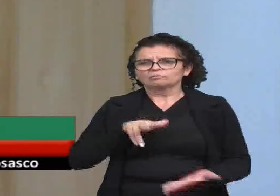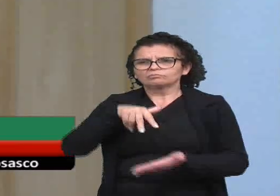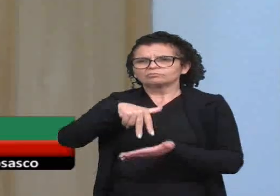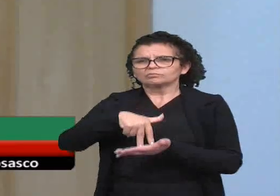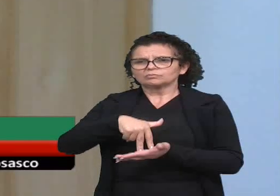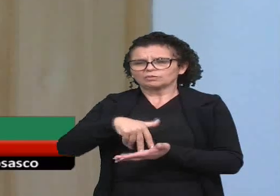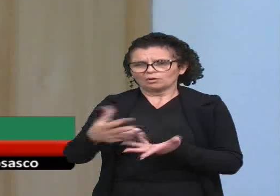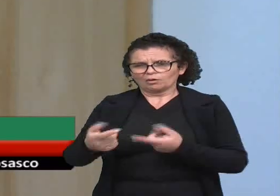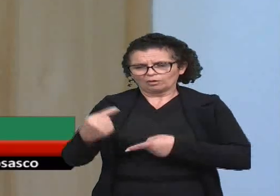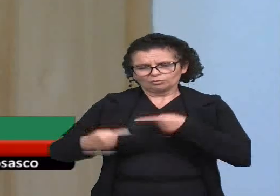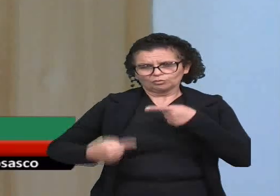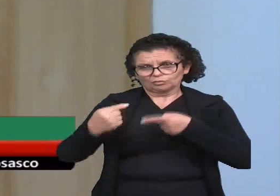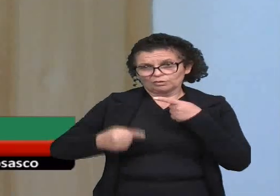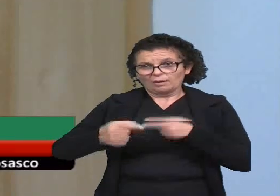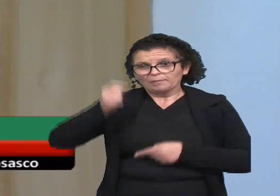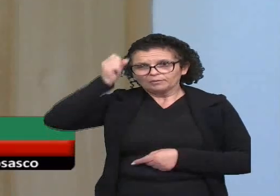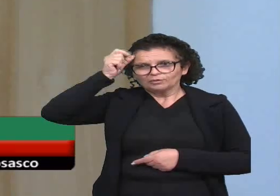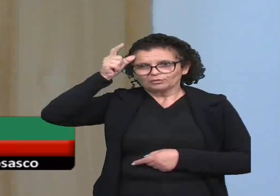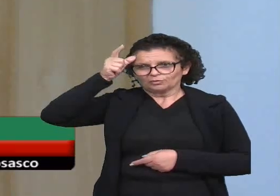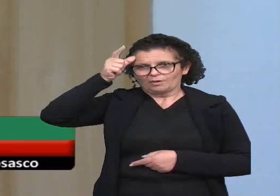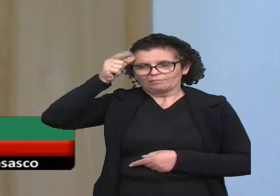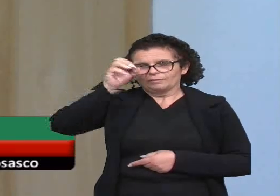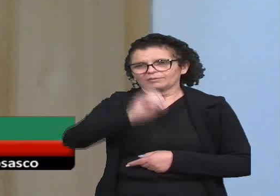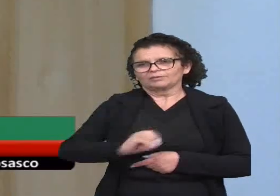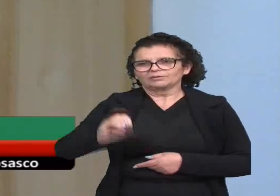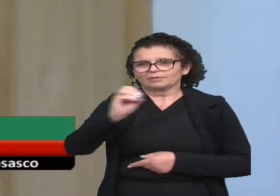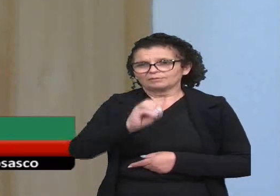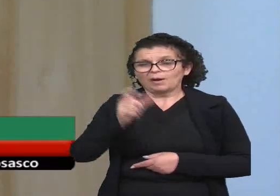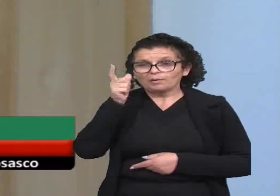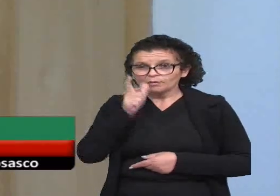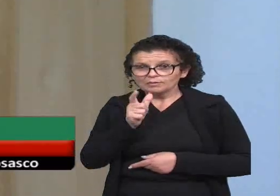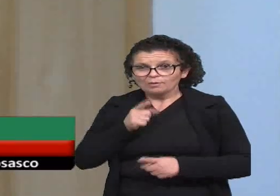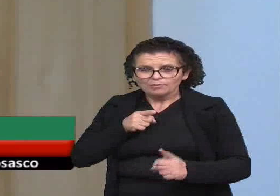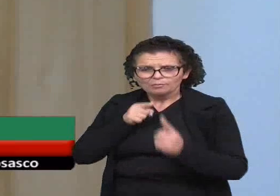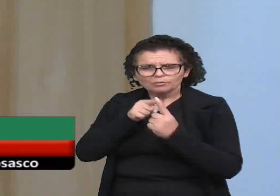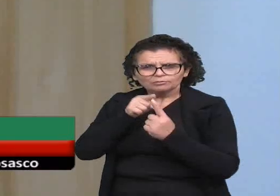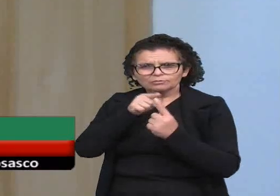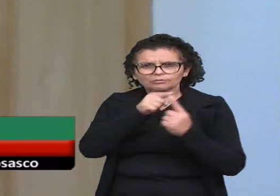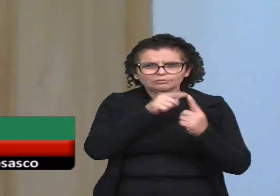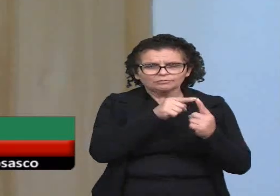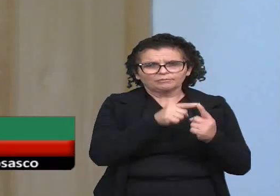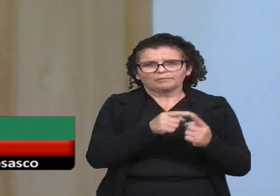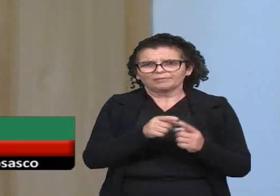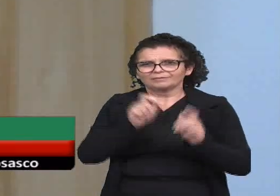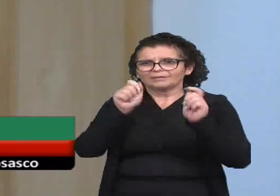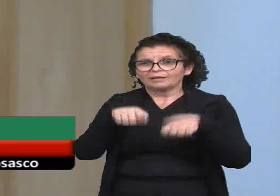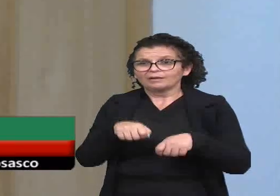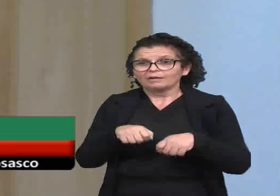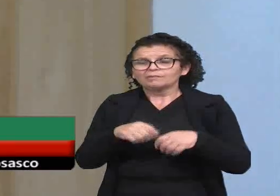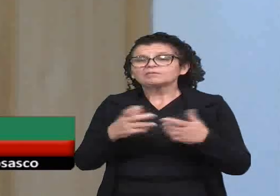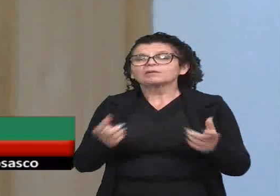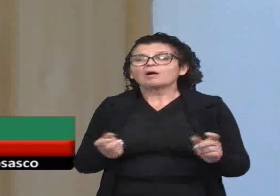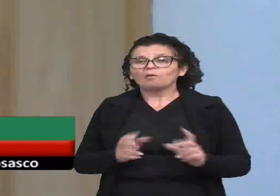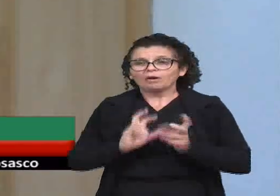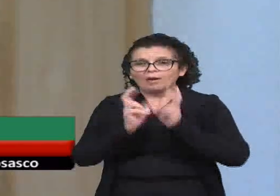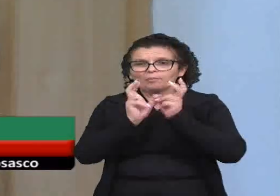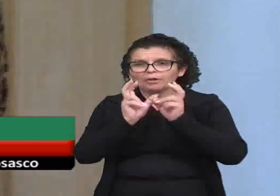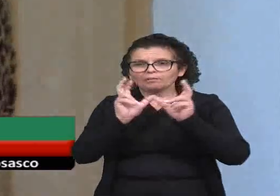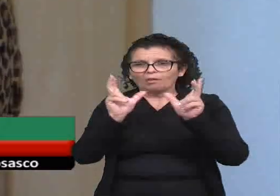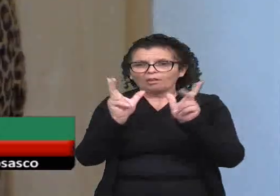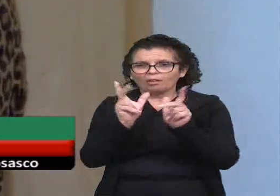discutir a política cultural da nossa cidade, para que vocês consigam alcançar mais espaço, senão a capoeira, de novo, vai ser